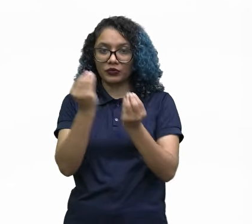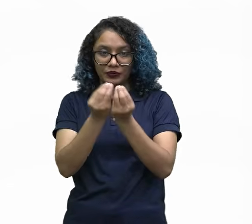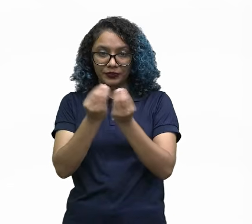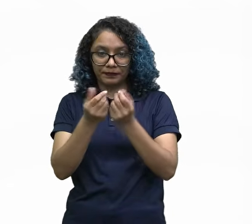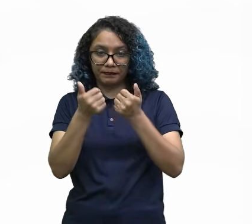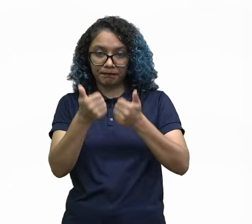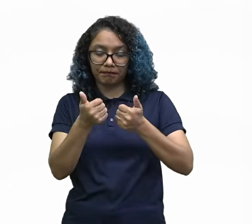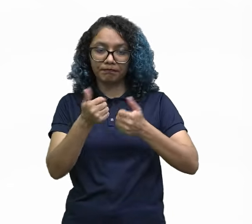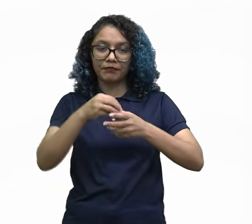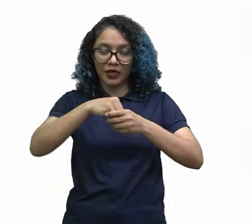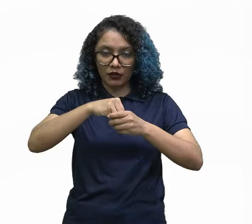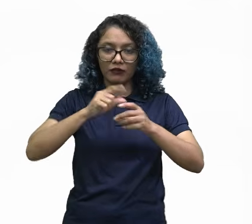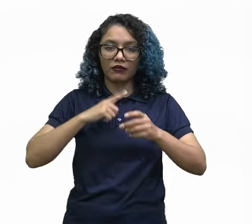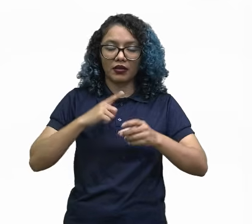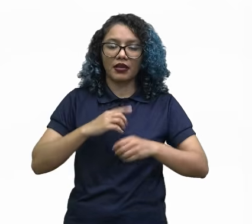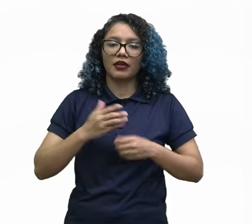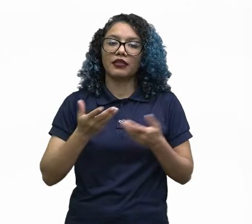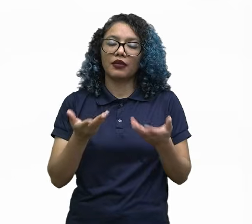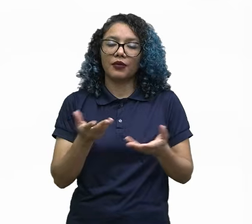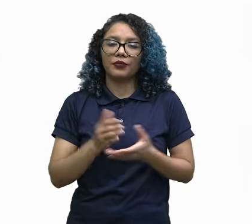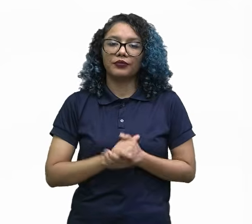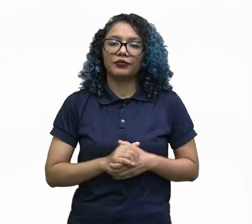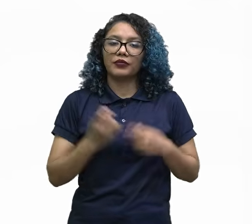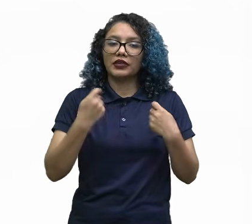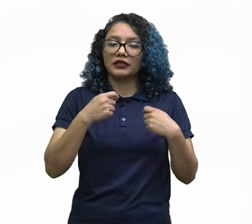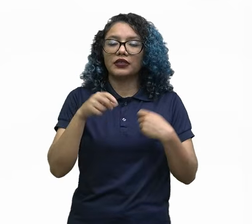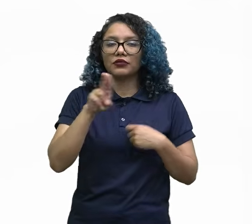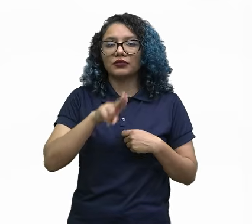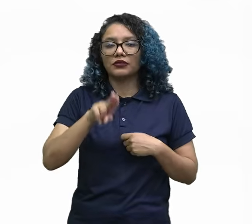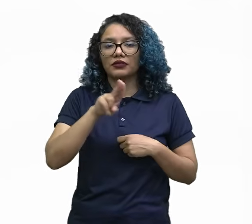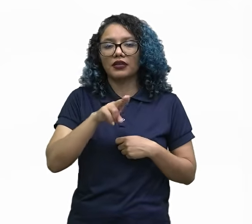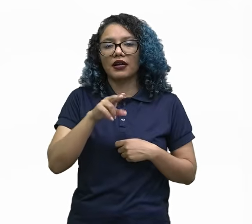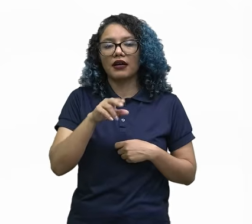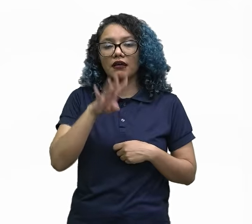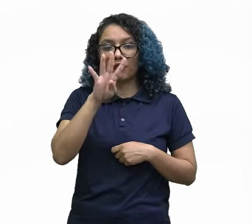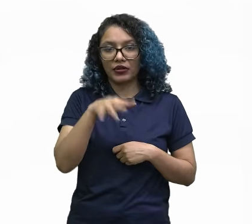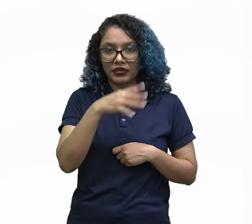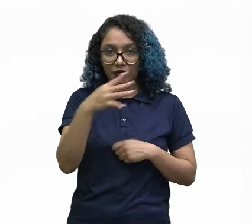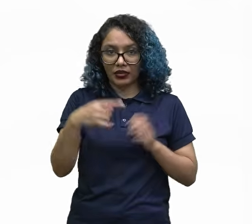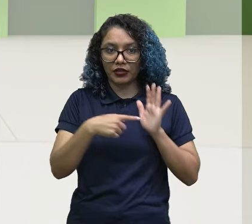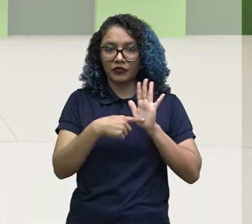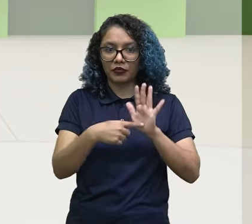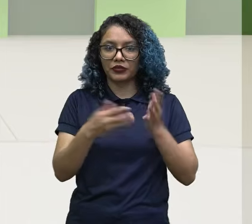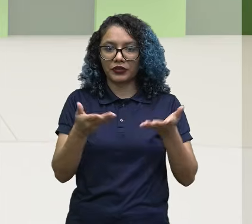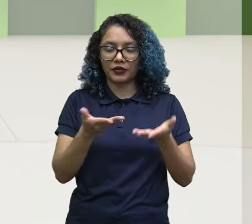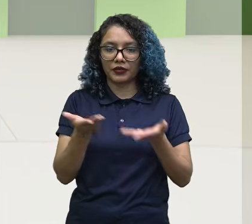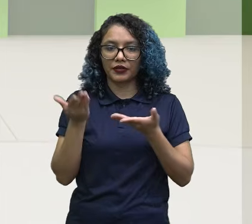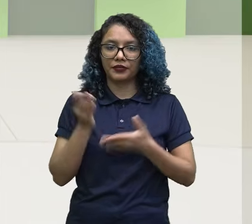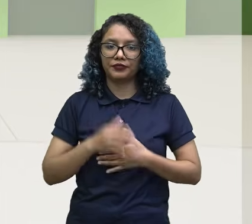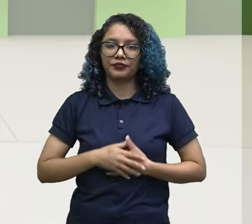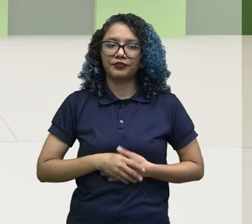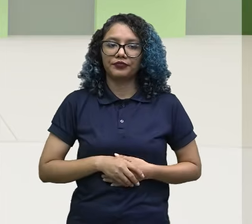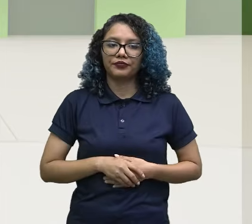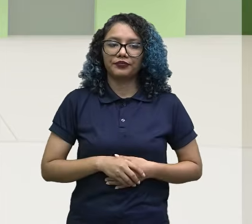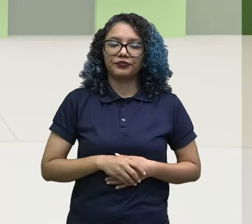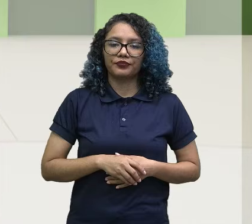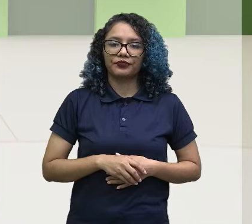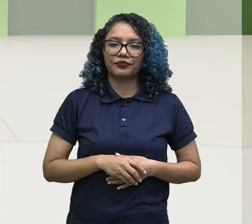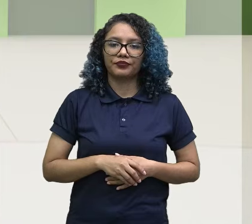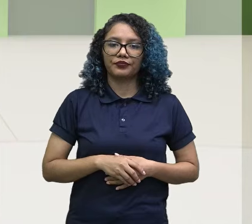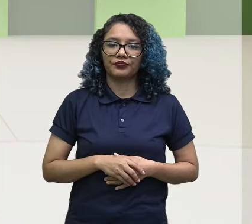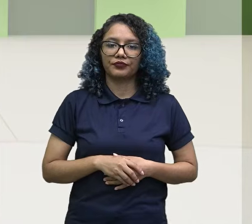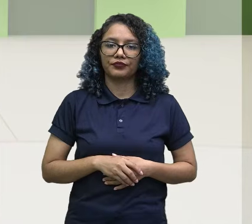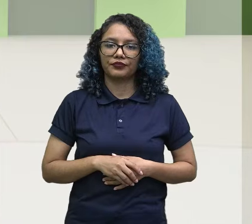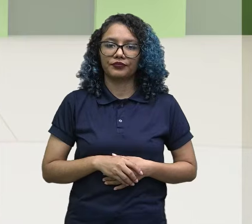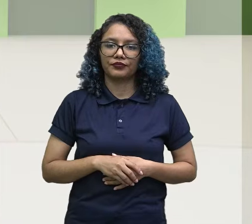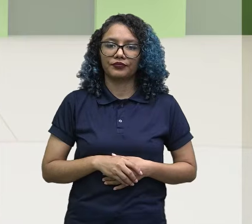E aí, nesse caso, a gente vai ter que utilizar, por exemplo, essa tabelinha aqui que eu trouxe para vocês, né? Que é uma tabelinha que a gente